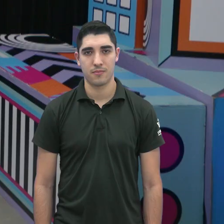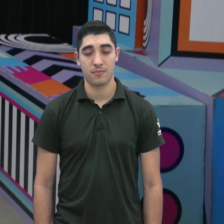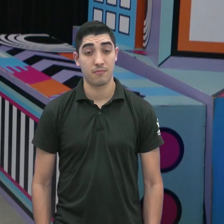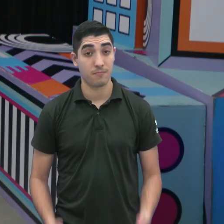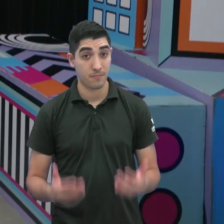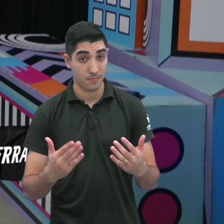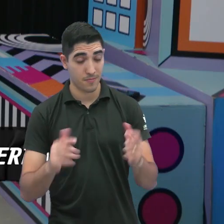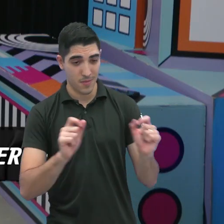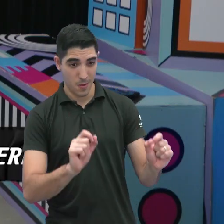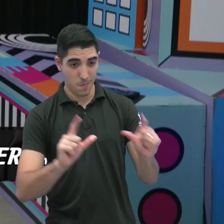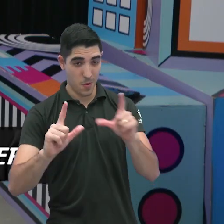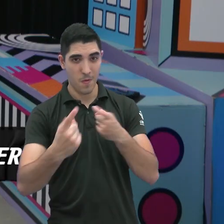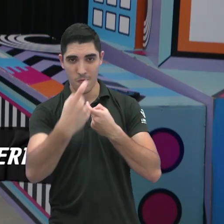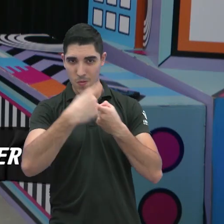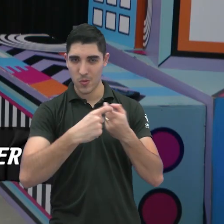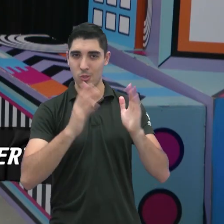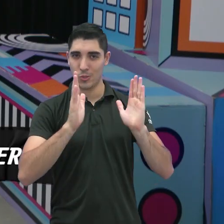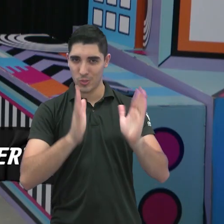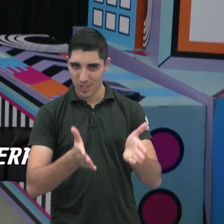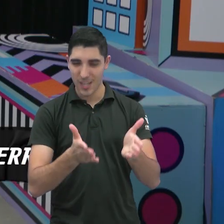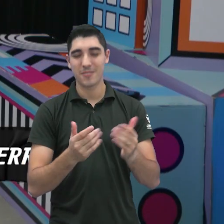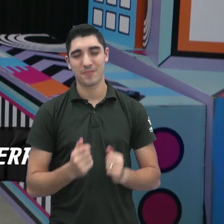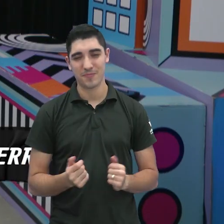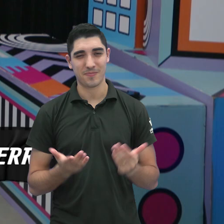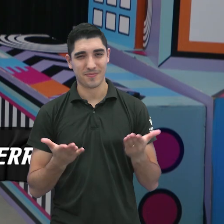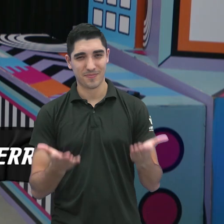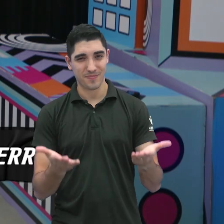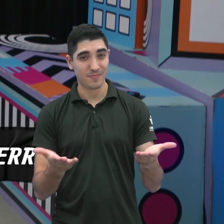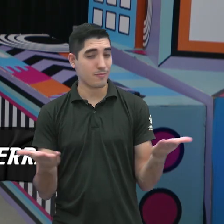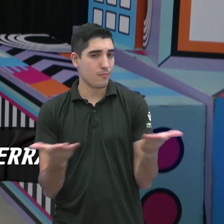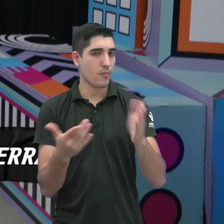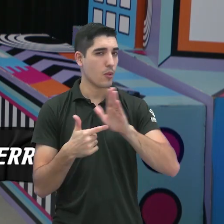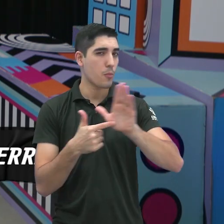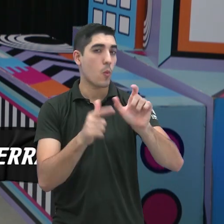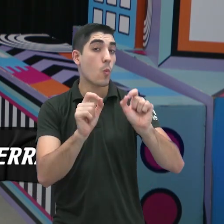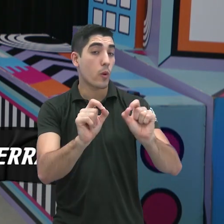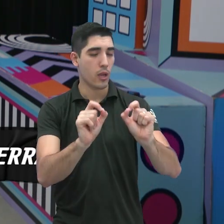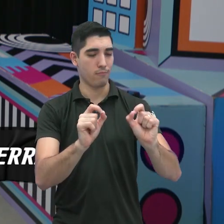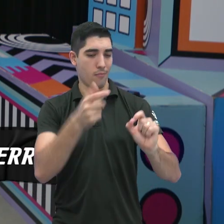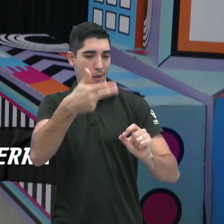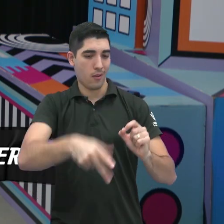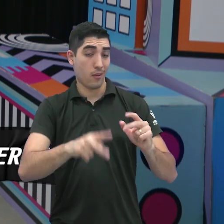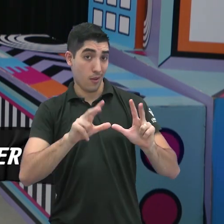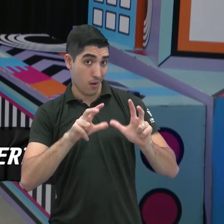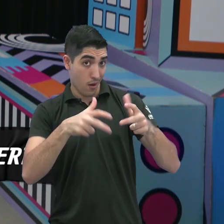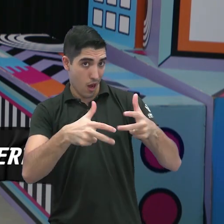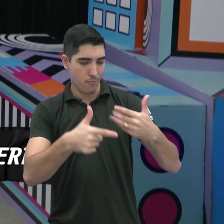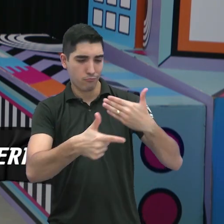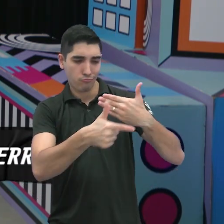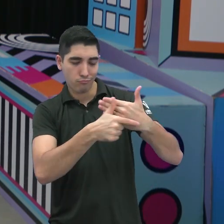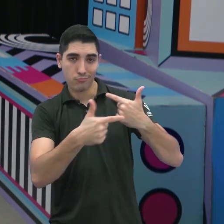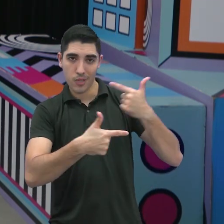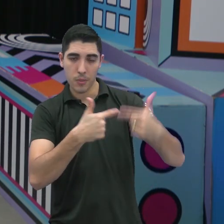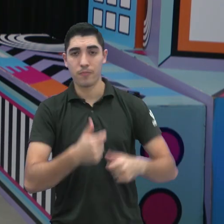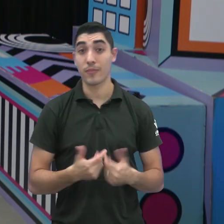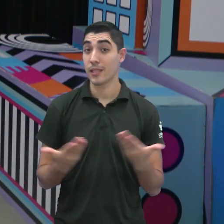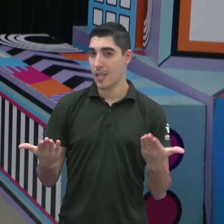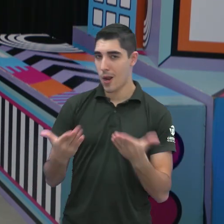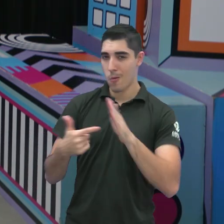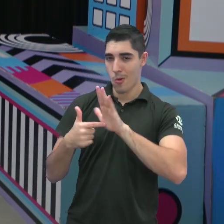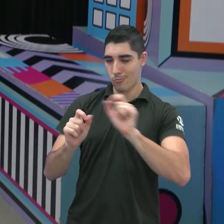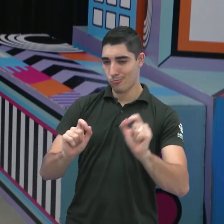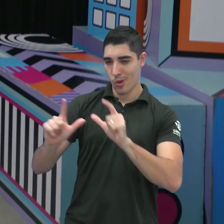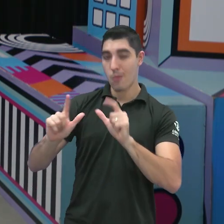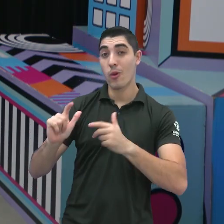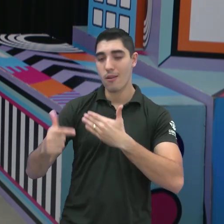Já de volta com Tá Ligado na cidade de hoje. E é hora de falar dos trabalhos da Câmara Municipal aqui da cidade. É isso aí. Vamos então com o nosso